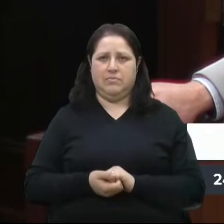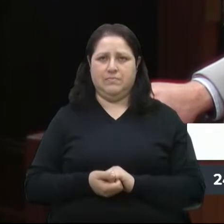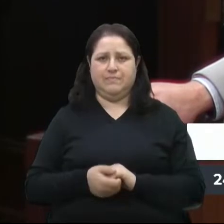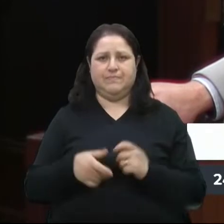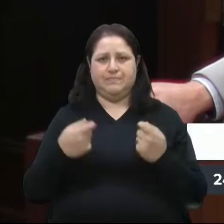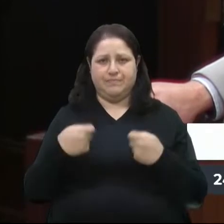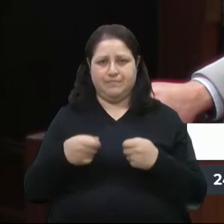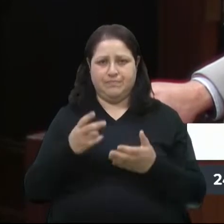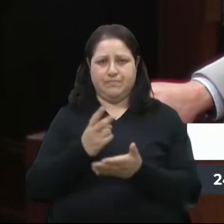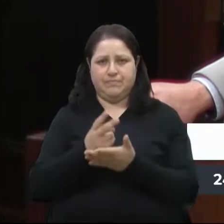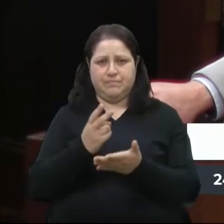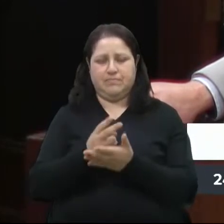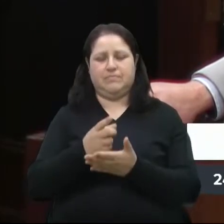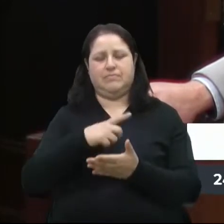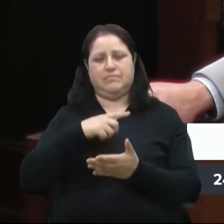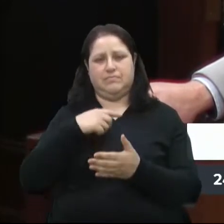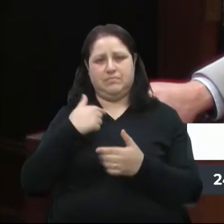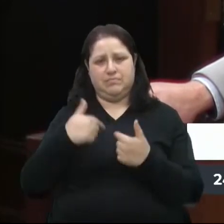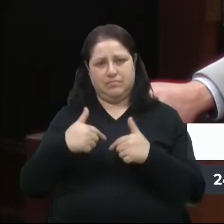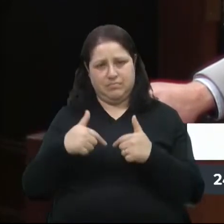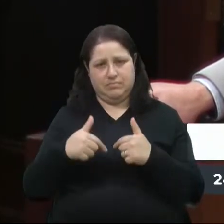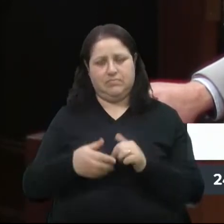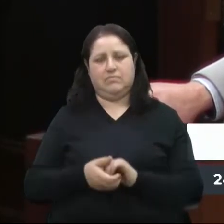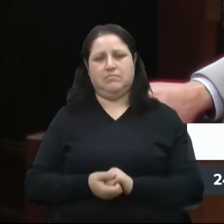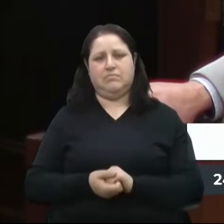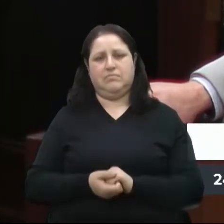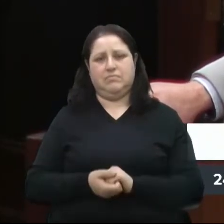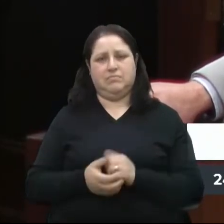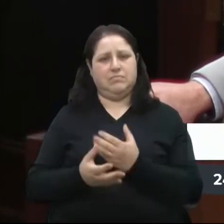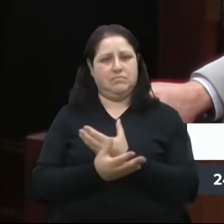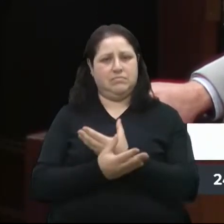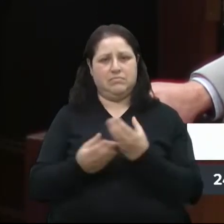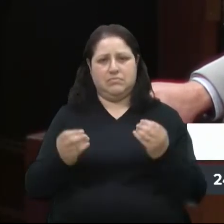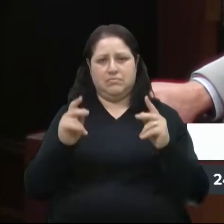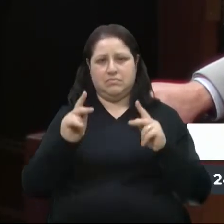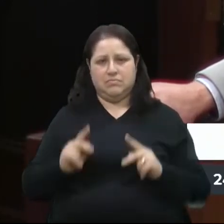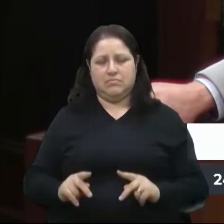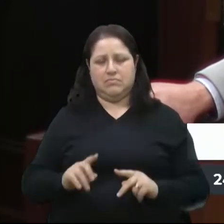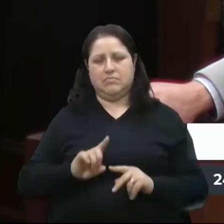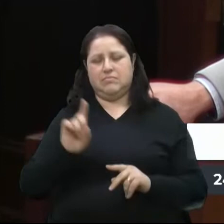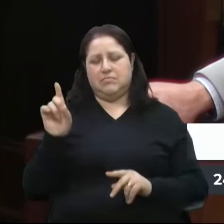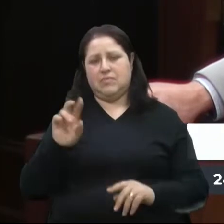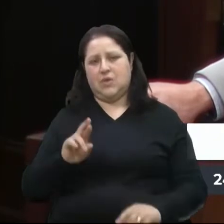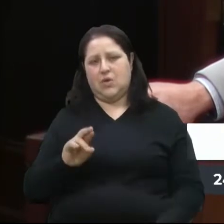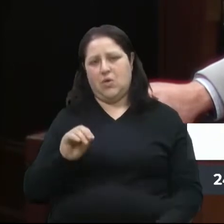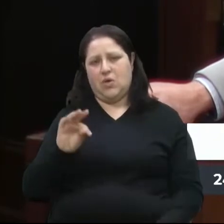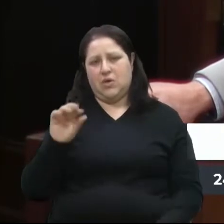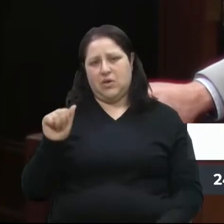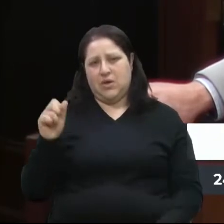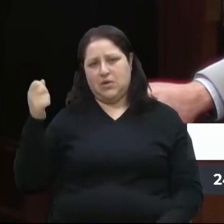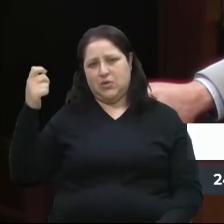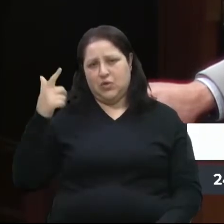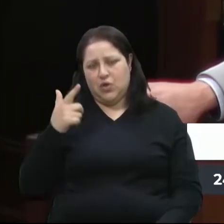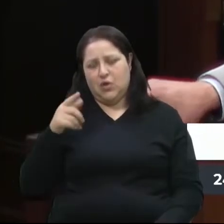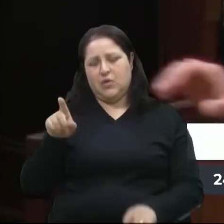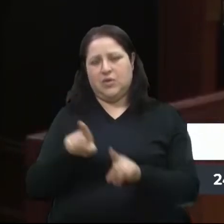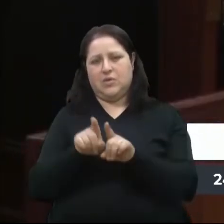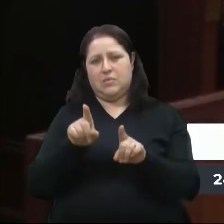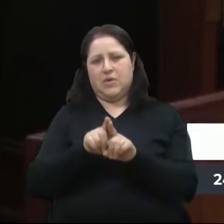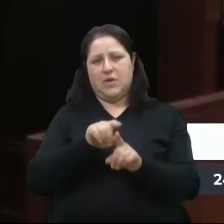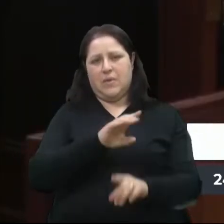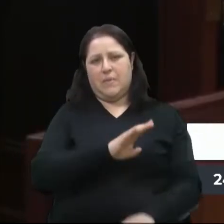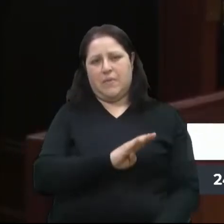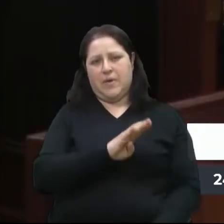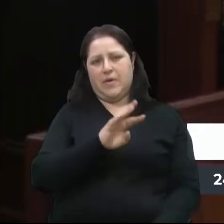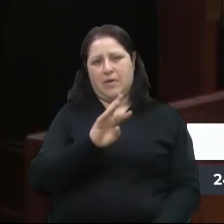Temos que manter os nossos empregos. Muitas pessoas aí na Rota do Sol, BR-116, tendo que